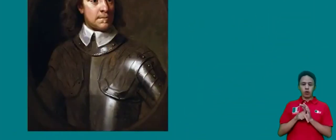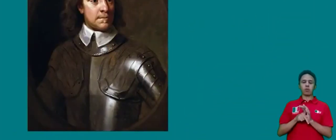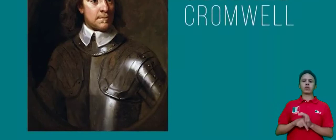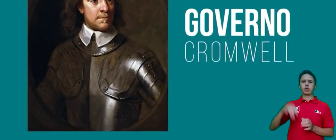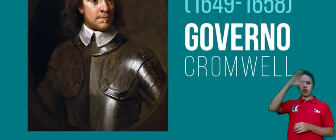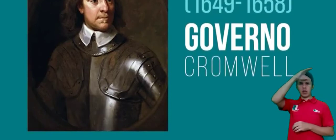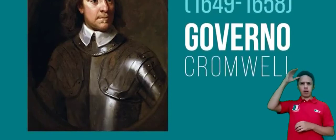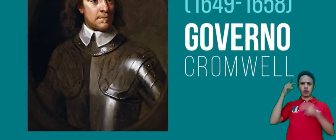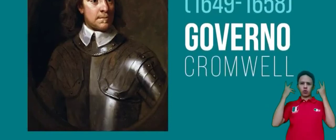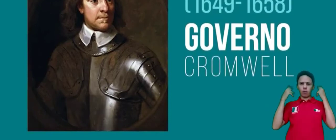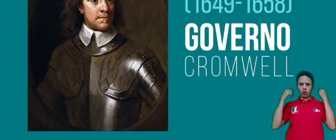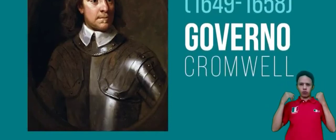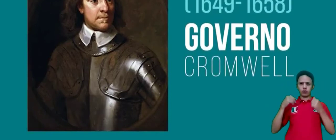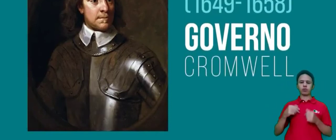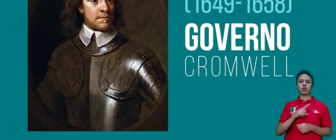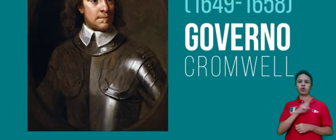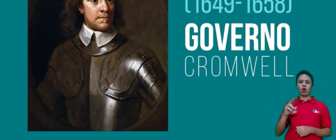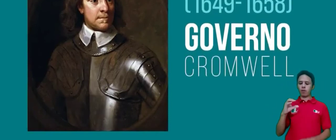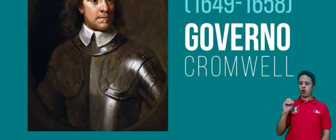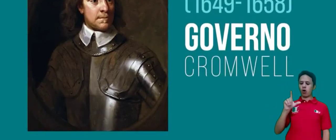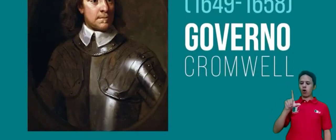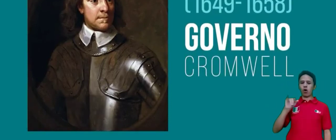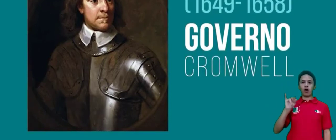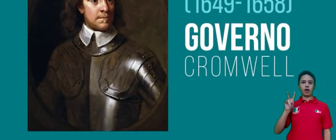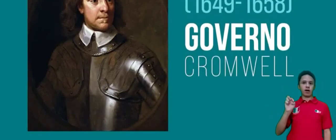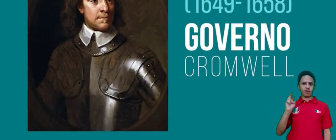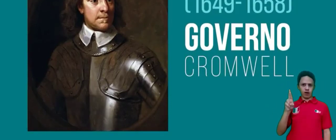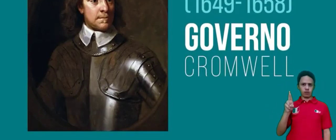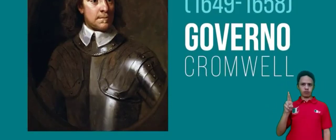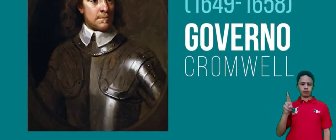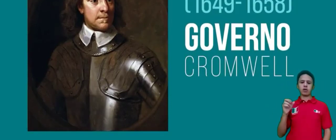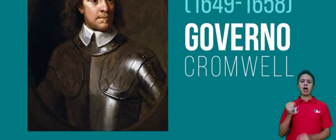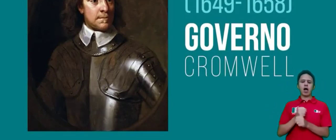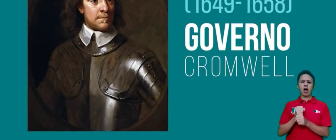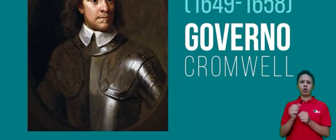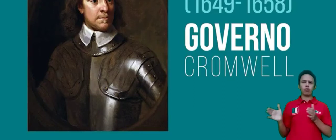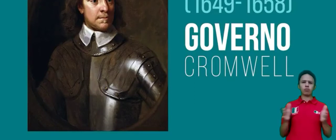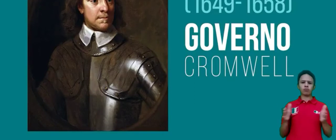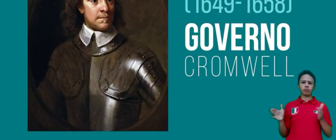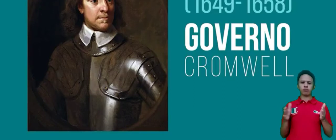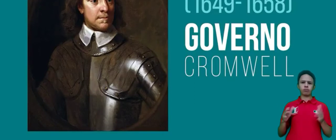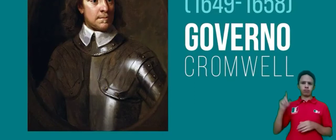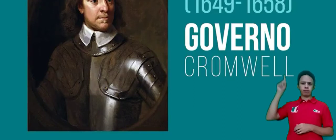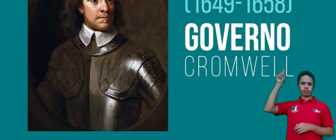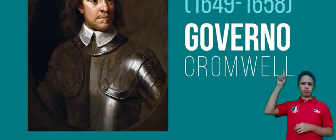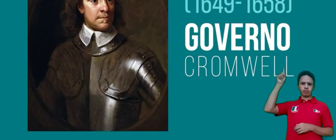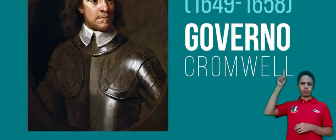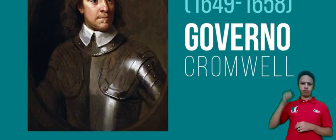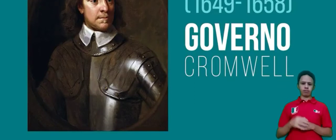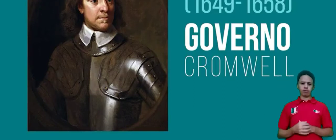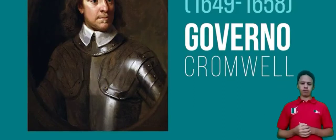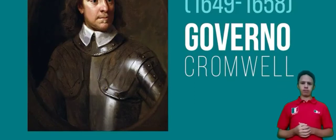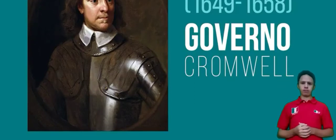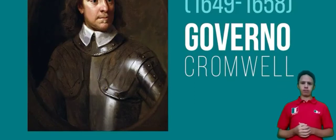Cromwell. O governo Cromwell vai de 1649 a